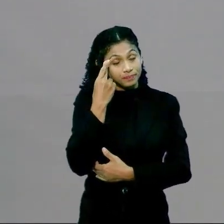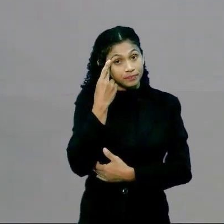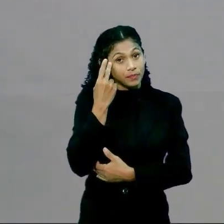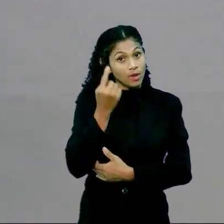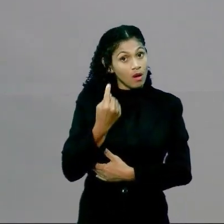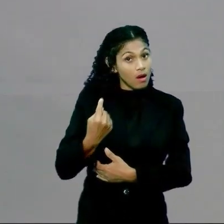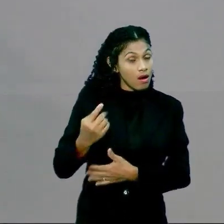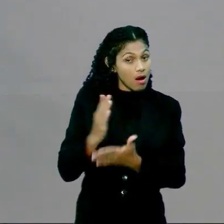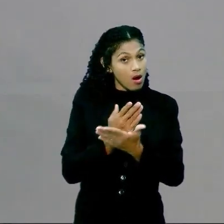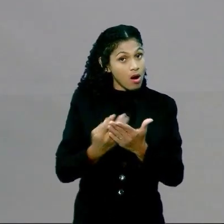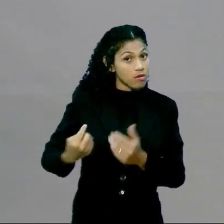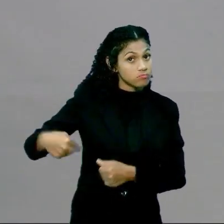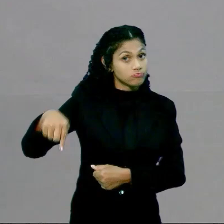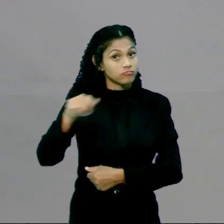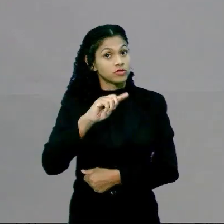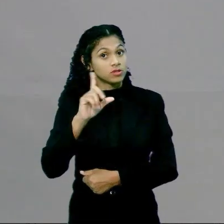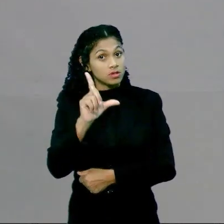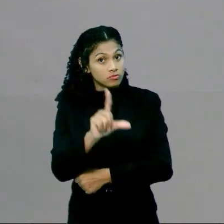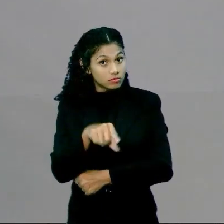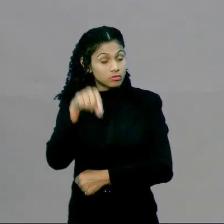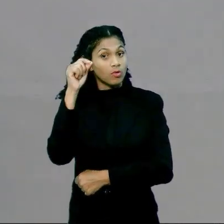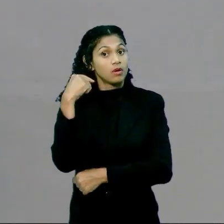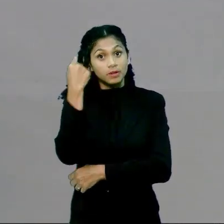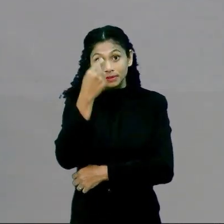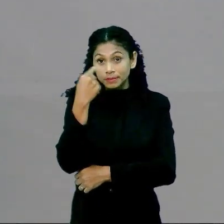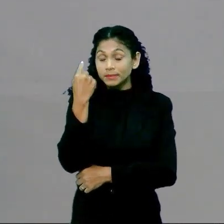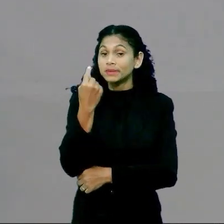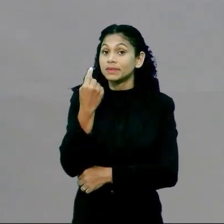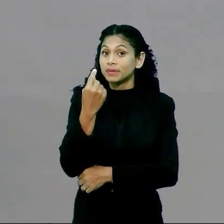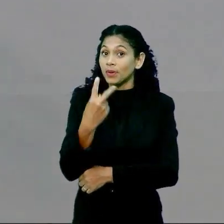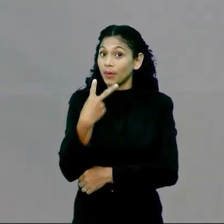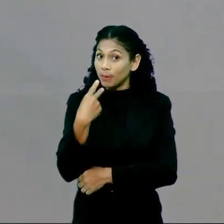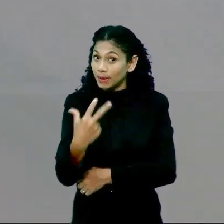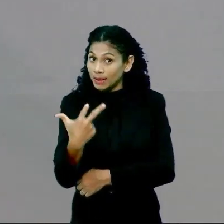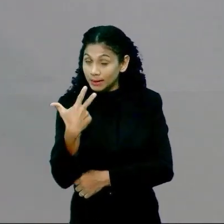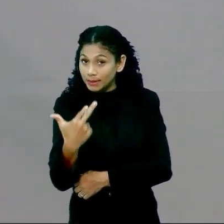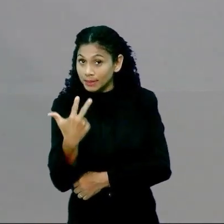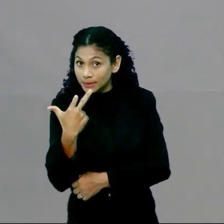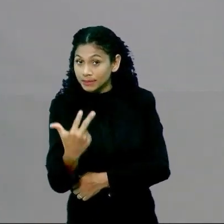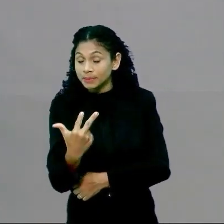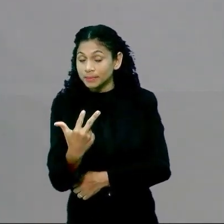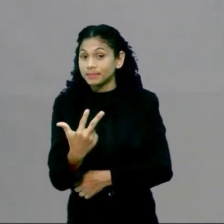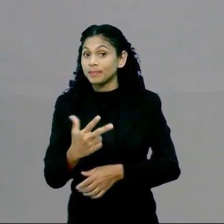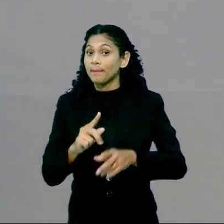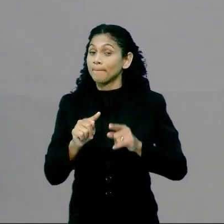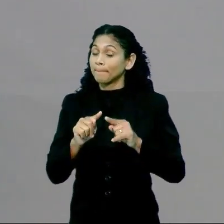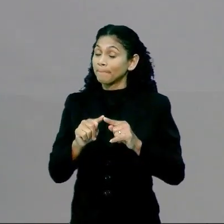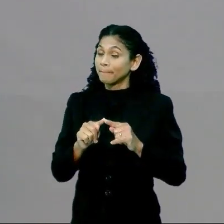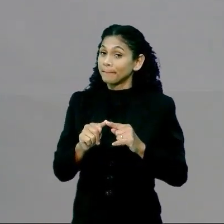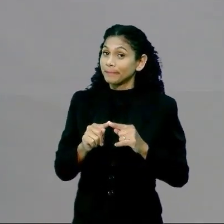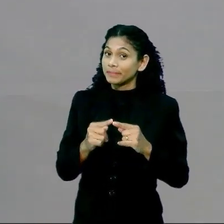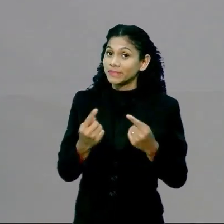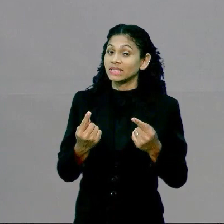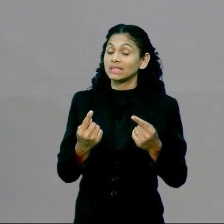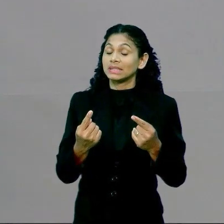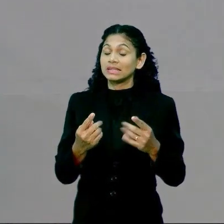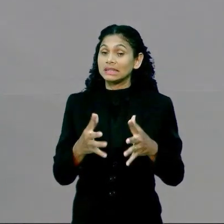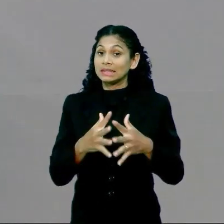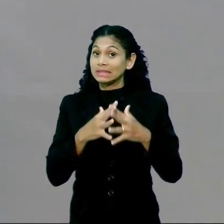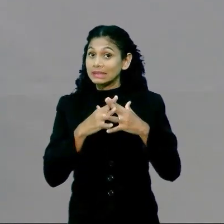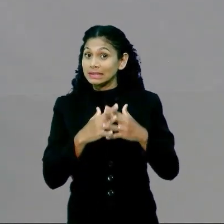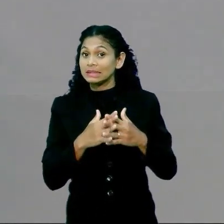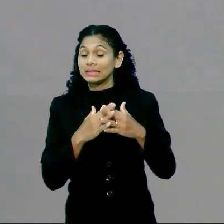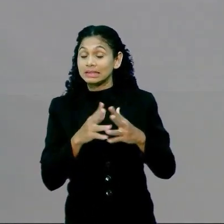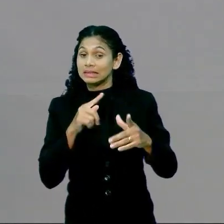vocês a escolherem o espanhol como a língua estrangeira do Enem, né? O que também pode gerar na hora da prova,